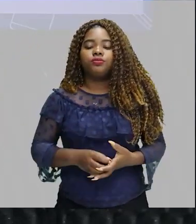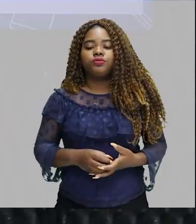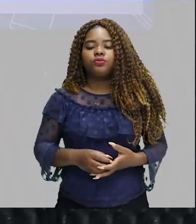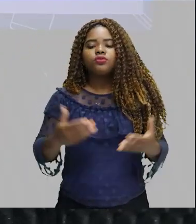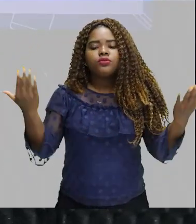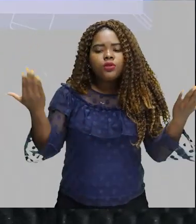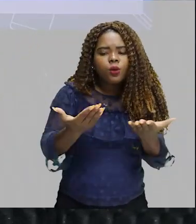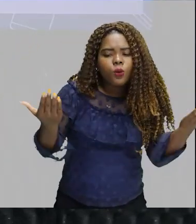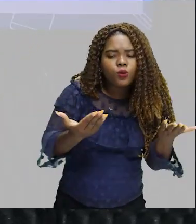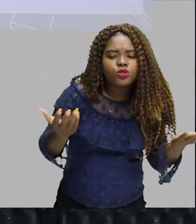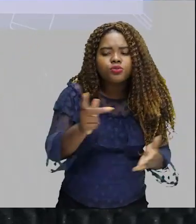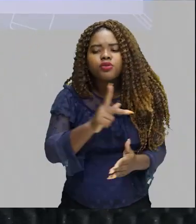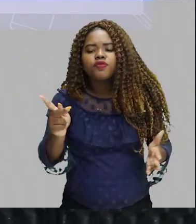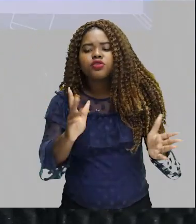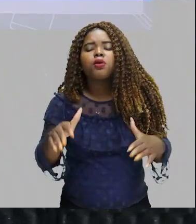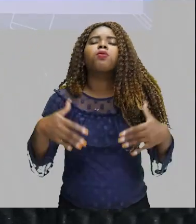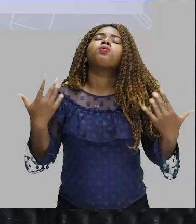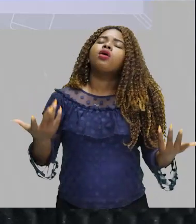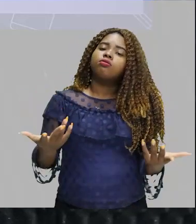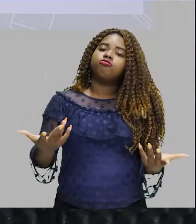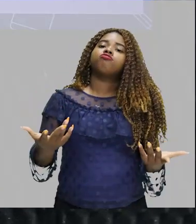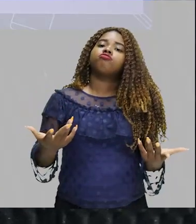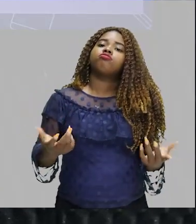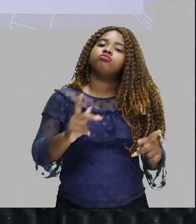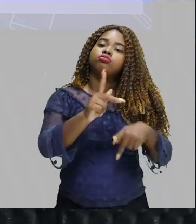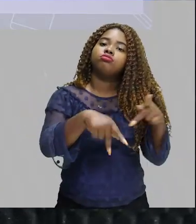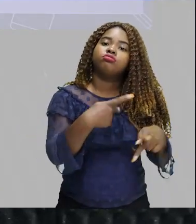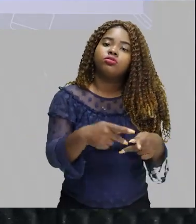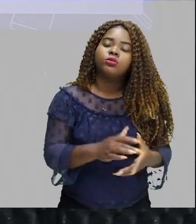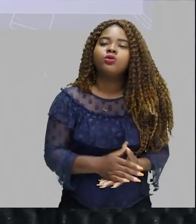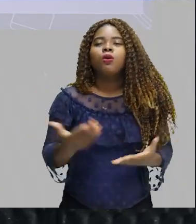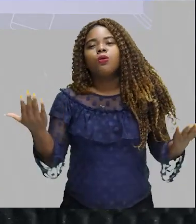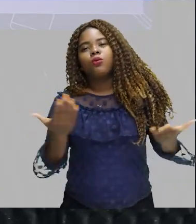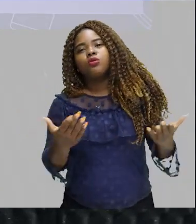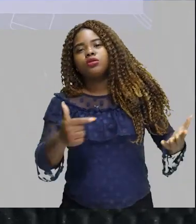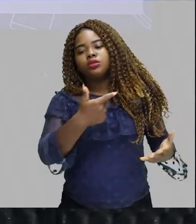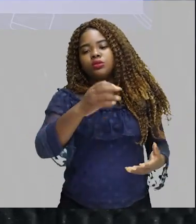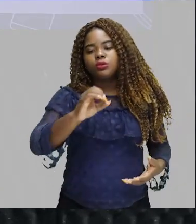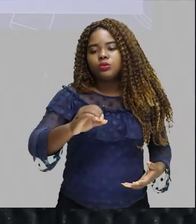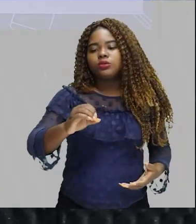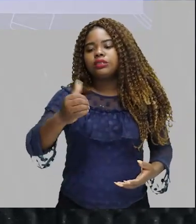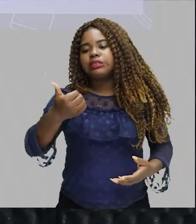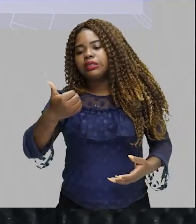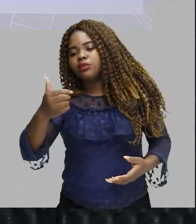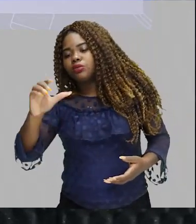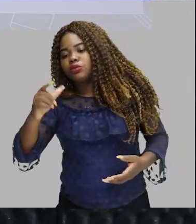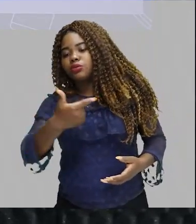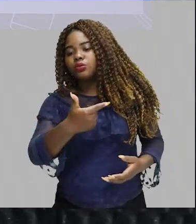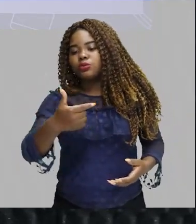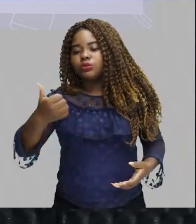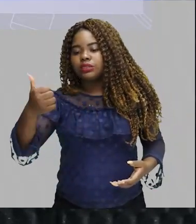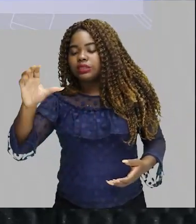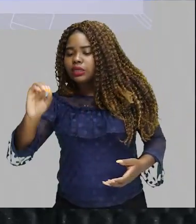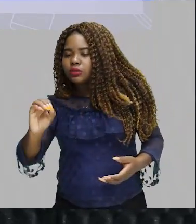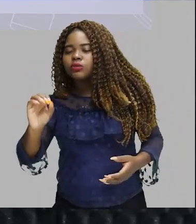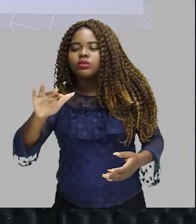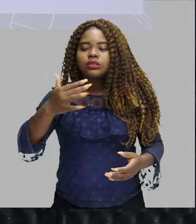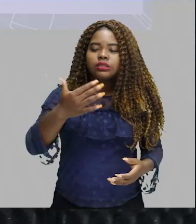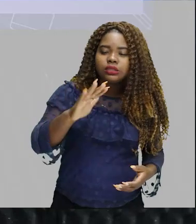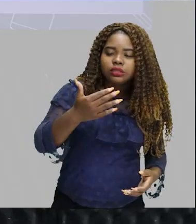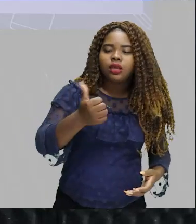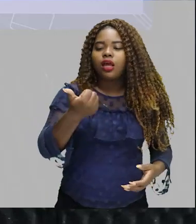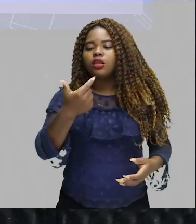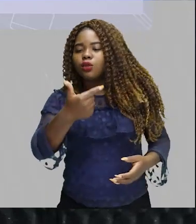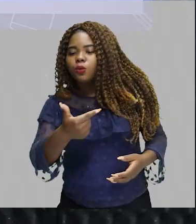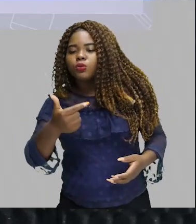qual é a nossa população? Hoje nós estamos em torno de 210 a 212 milhões de